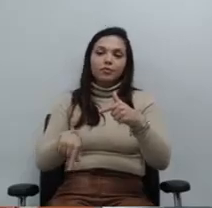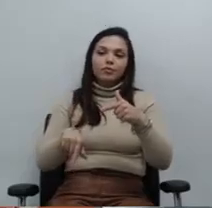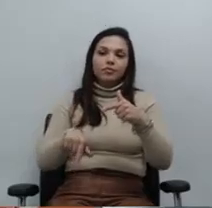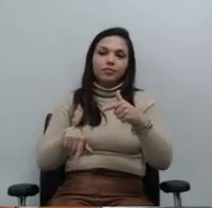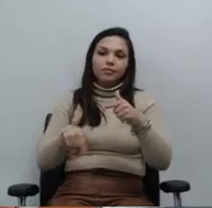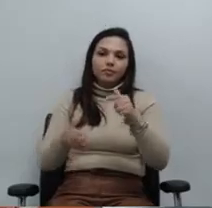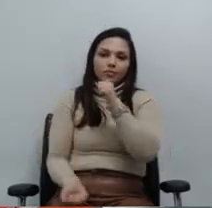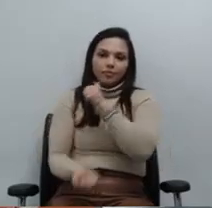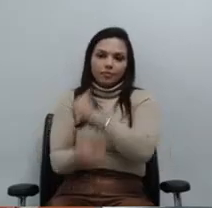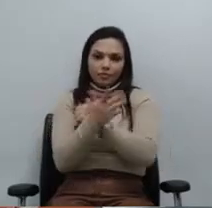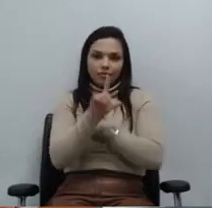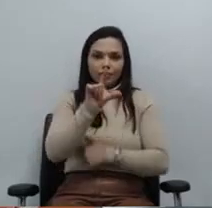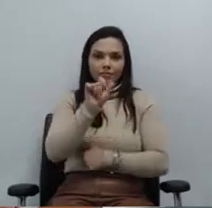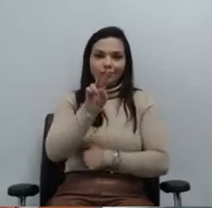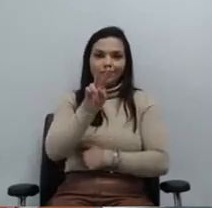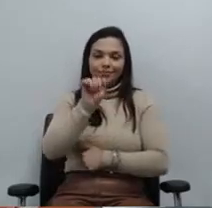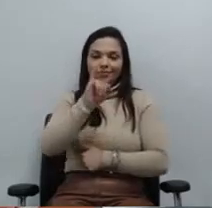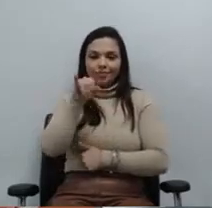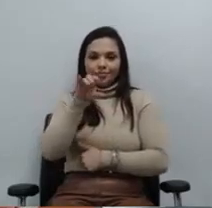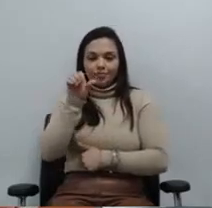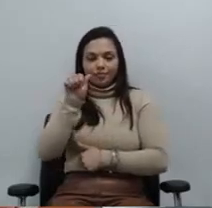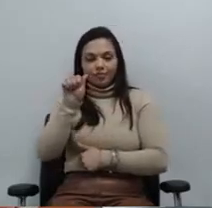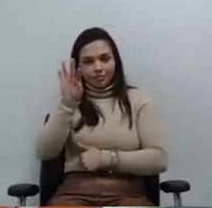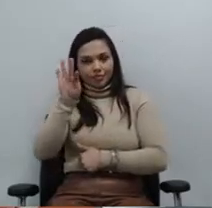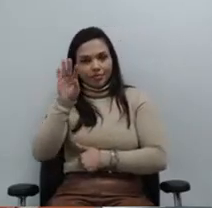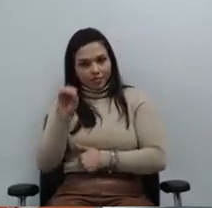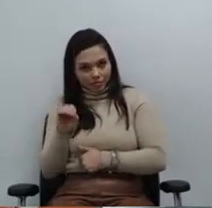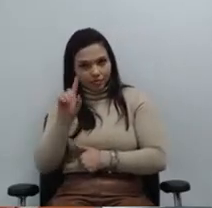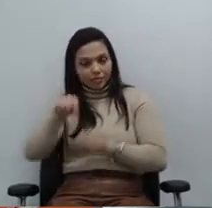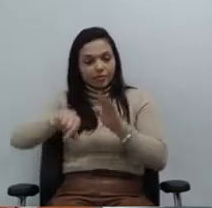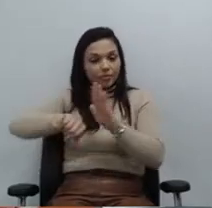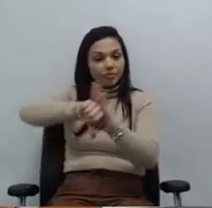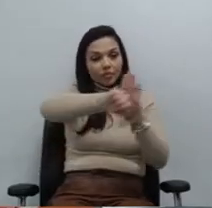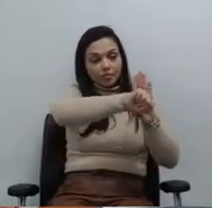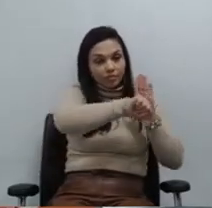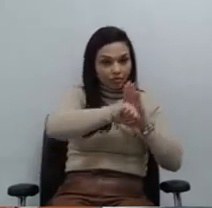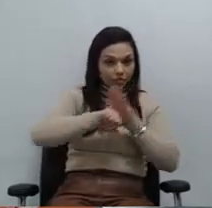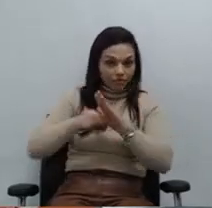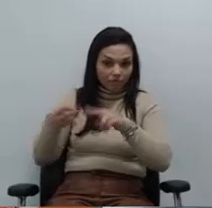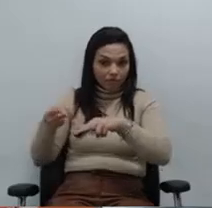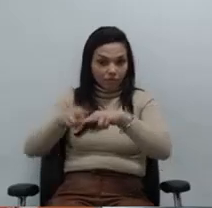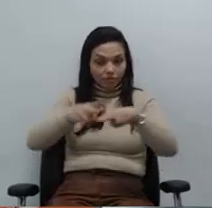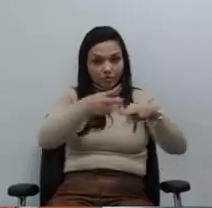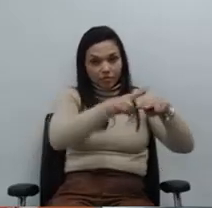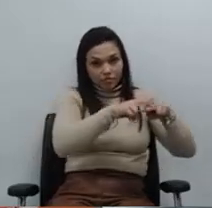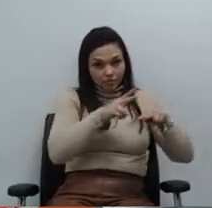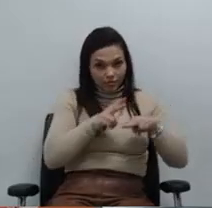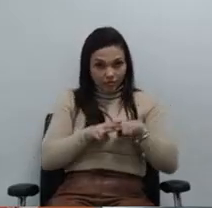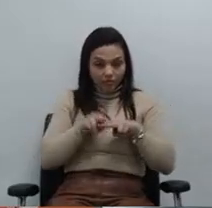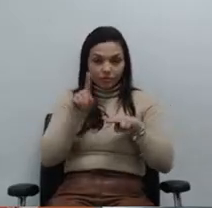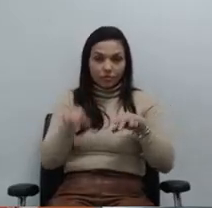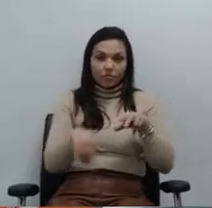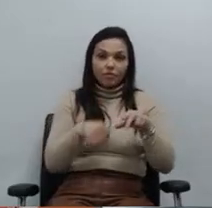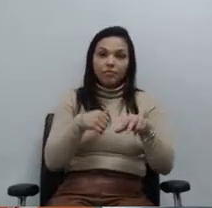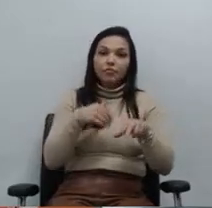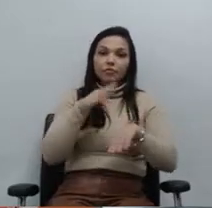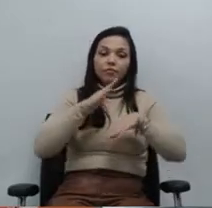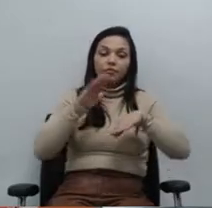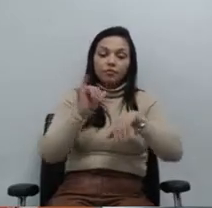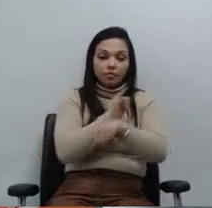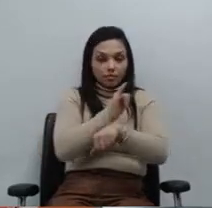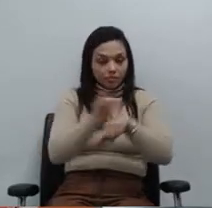questão da, abre aspas, compreensão das dinâmicas de criminalização, que é fator essencial para a construção estratégica de defesas